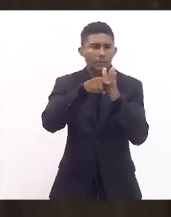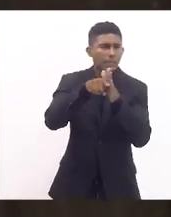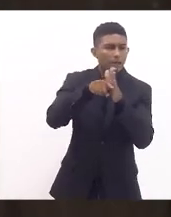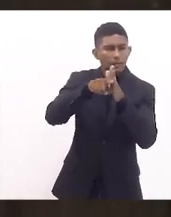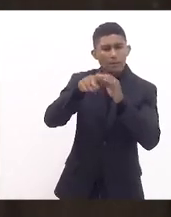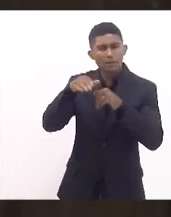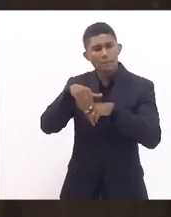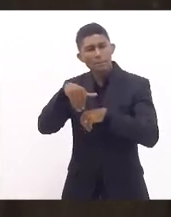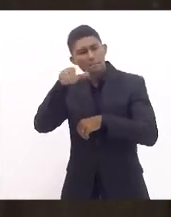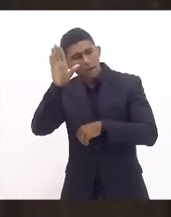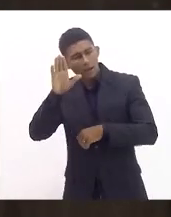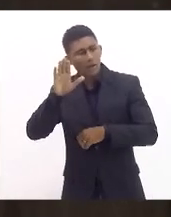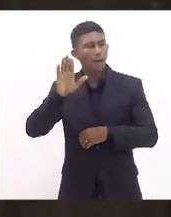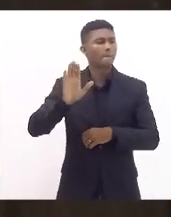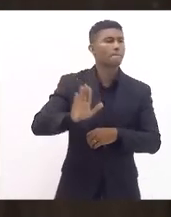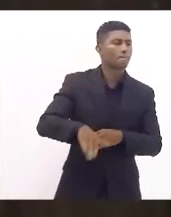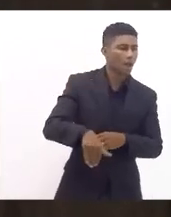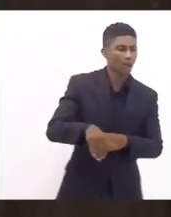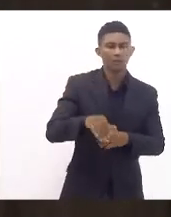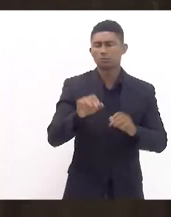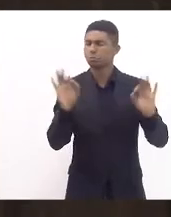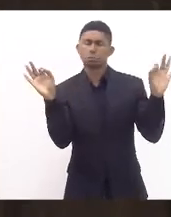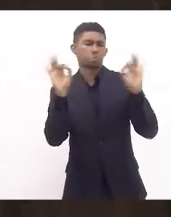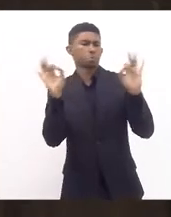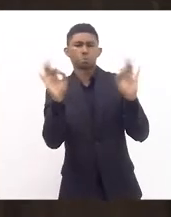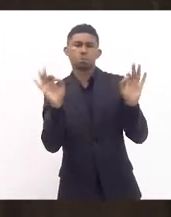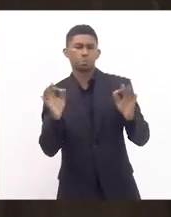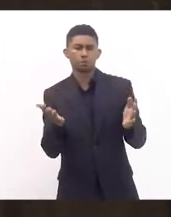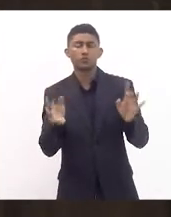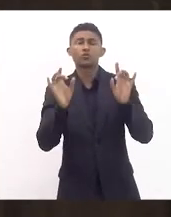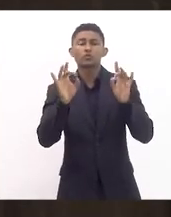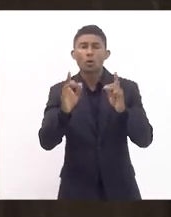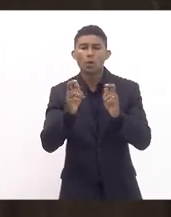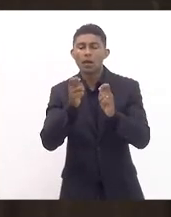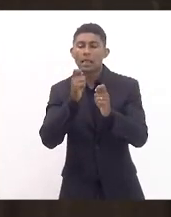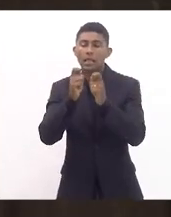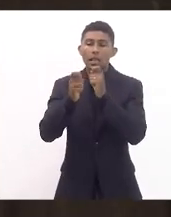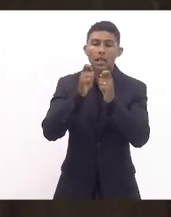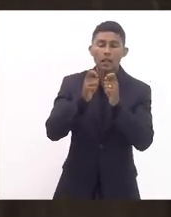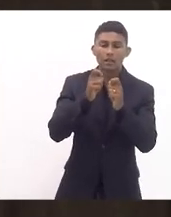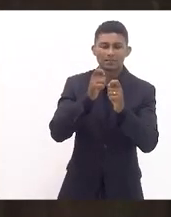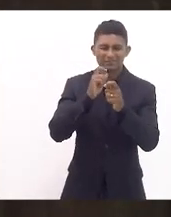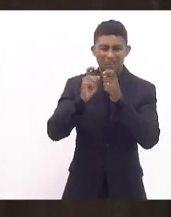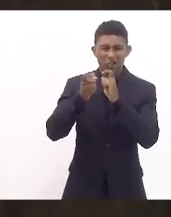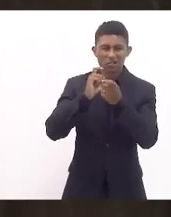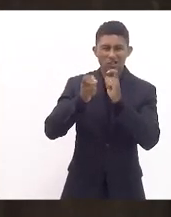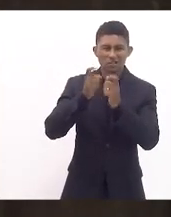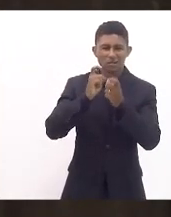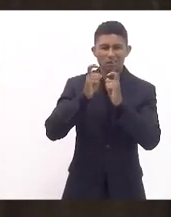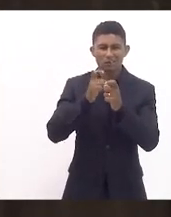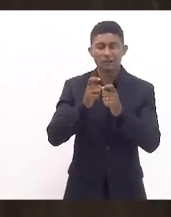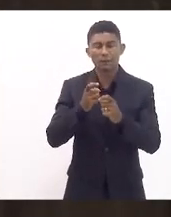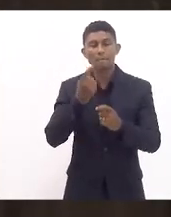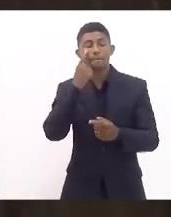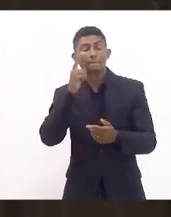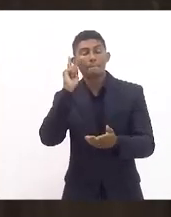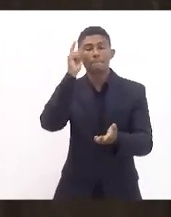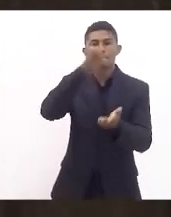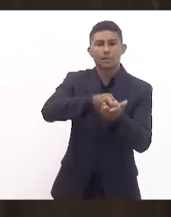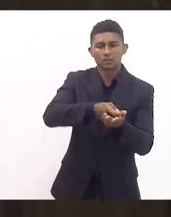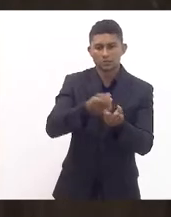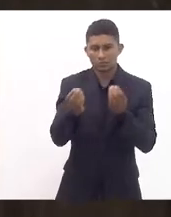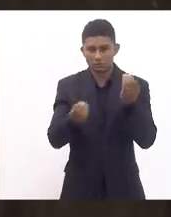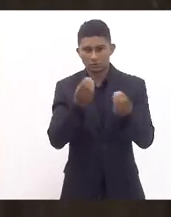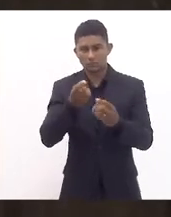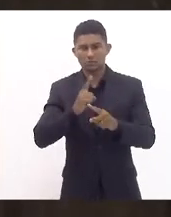menos. Eles trabalharam mais na forma de negociação, que a forma de pagamento, que